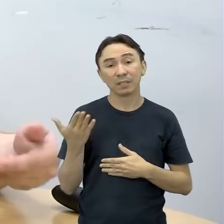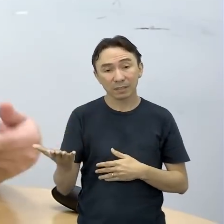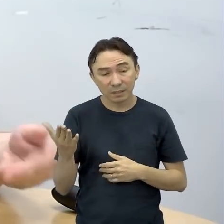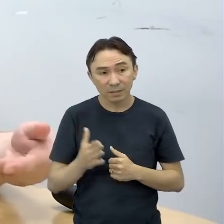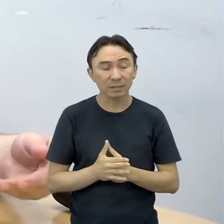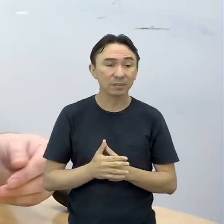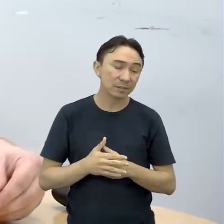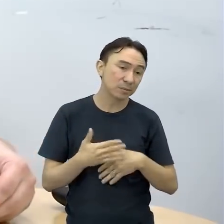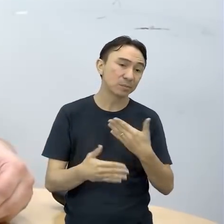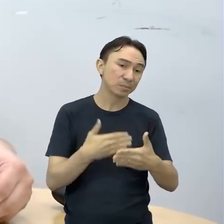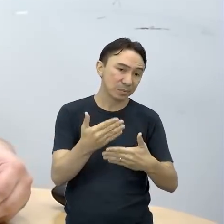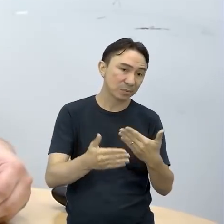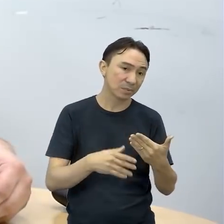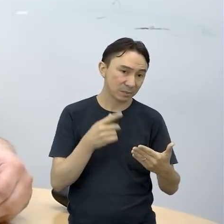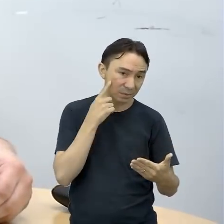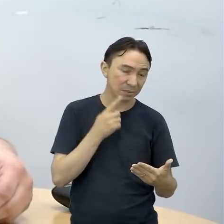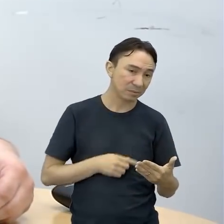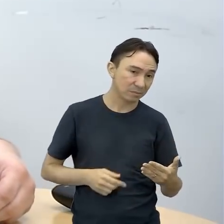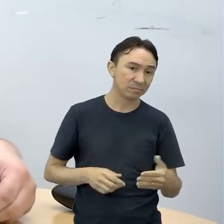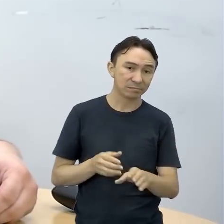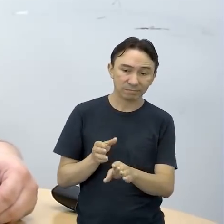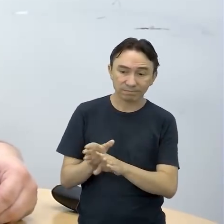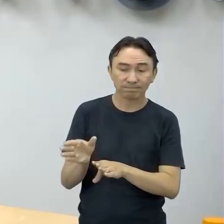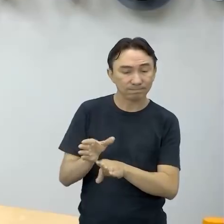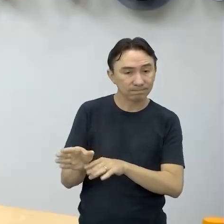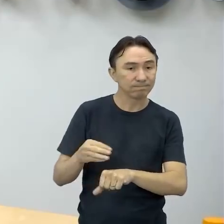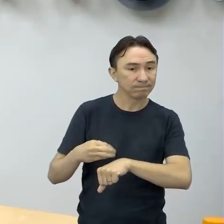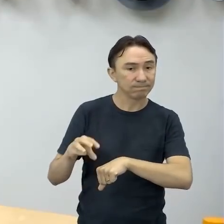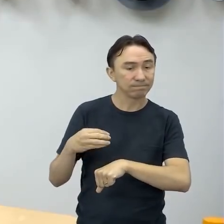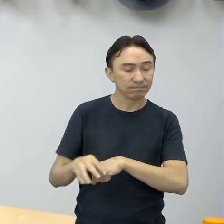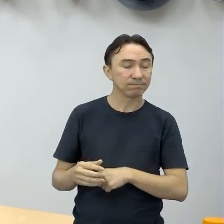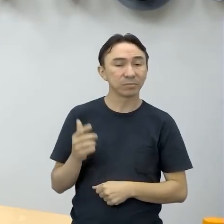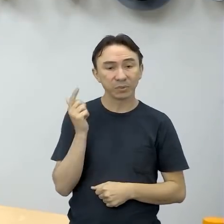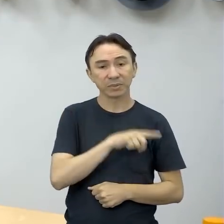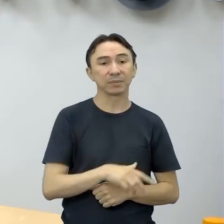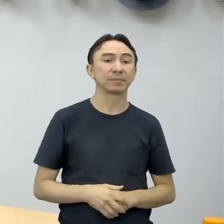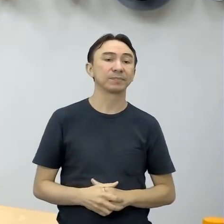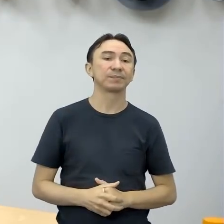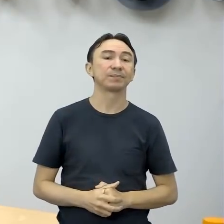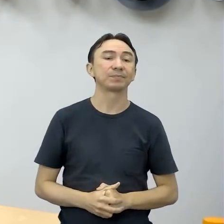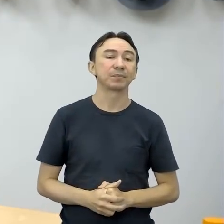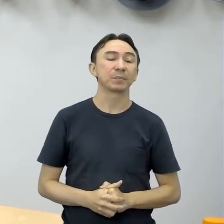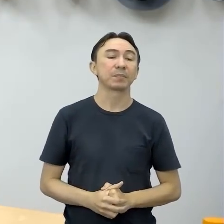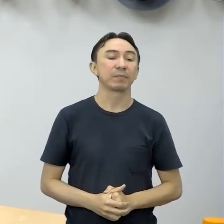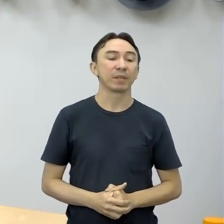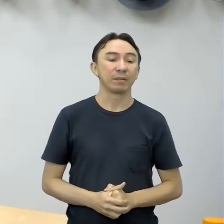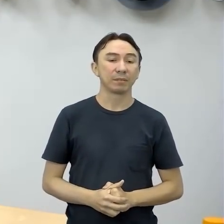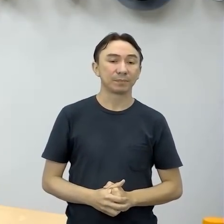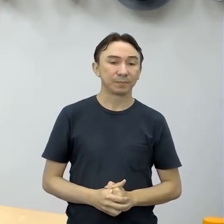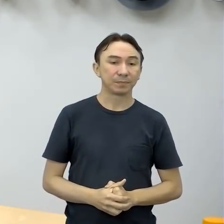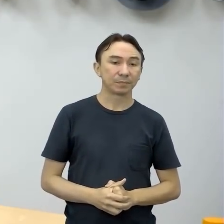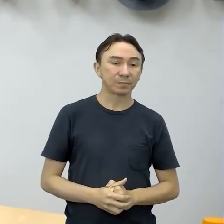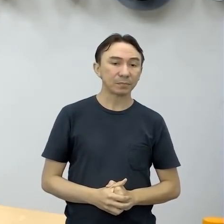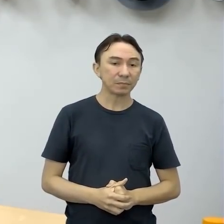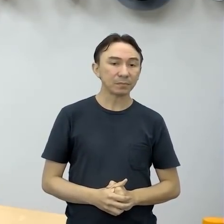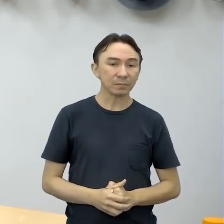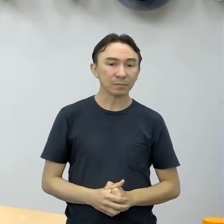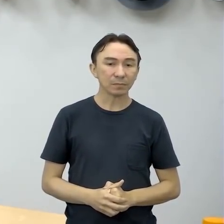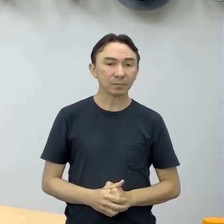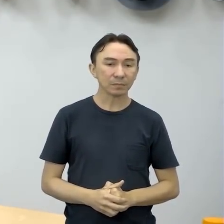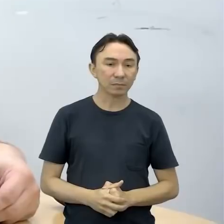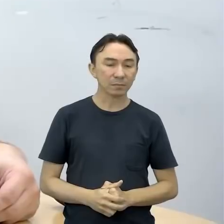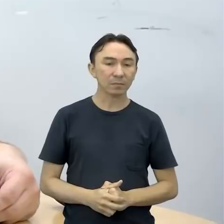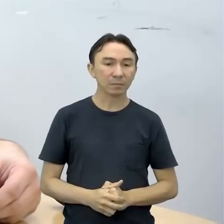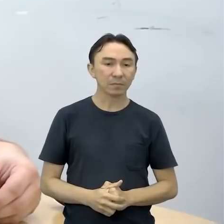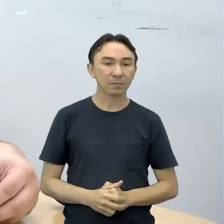essa mediação posterior. Né? É verdade, Graça, é verdade. É muito bem colocado por você aí. Bom,